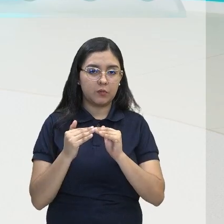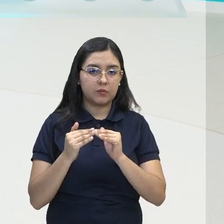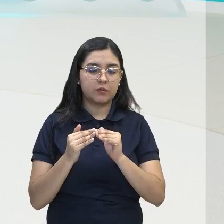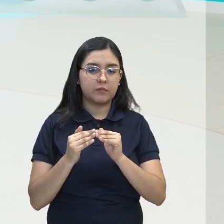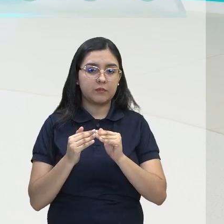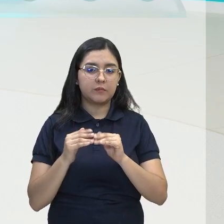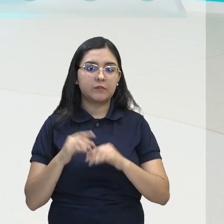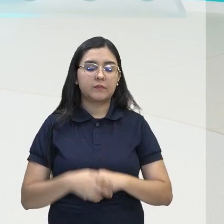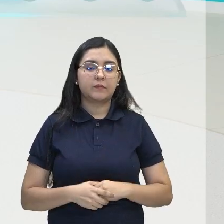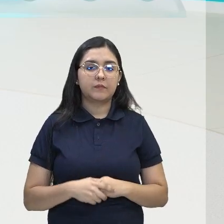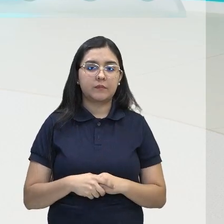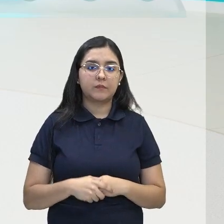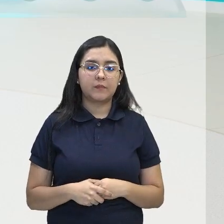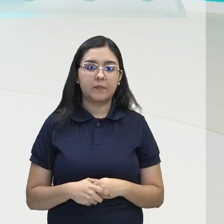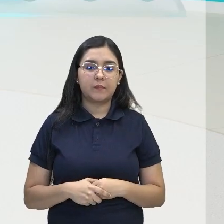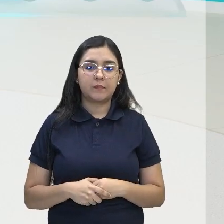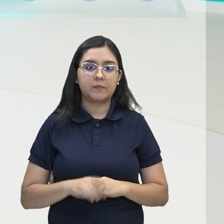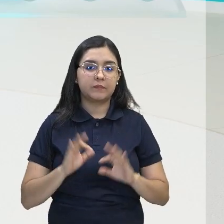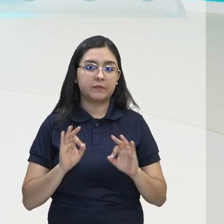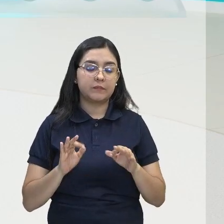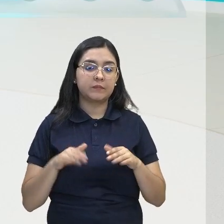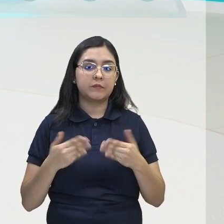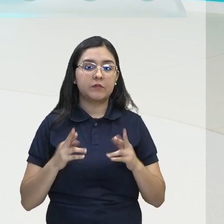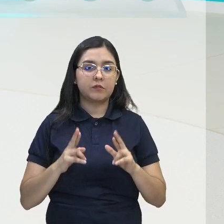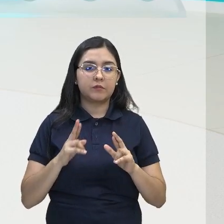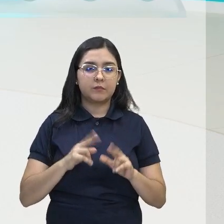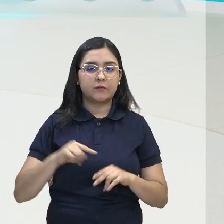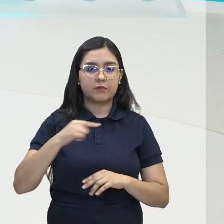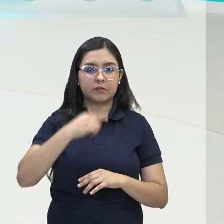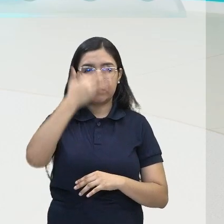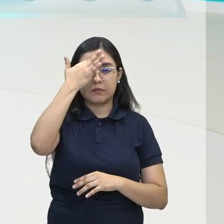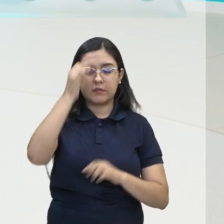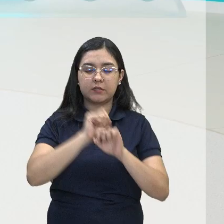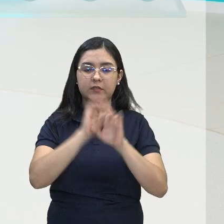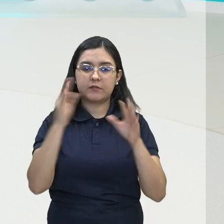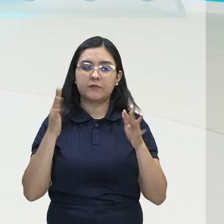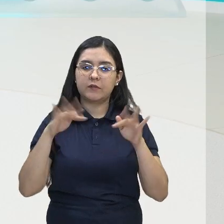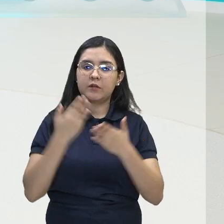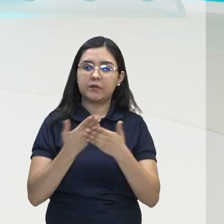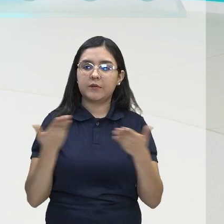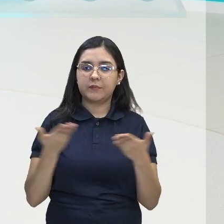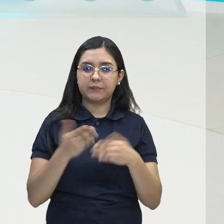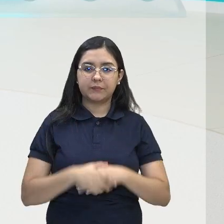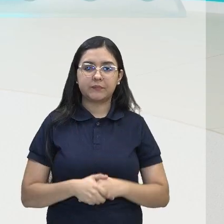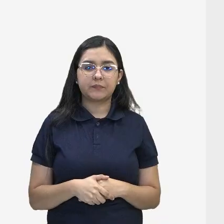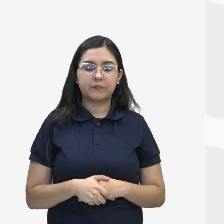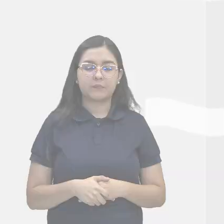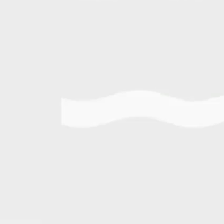significa eu também. Tá bom? Espero que tenha ficado claro para vocês e a gente vai ficando por aqui.